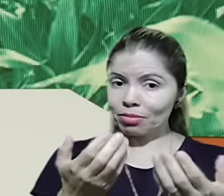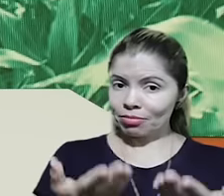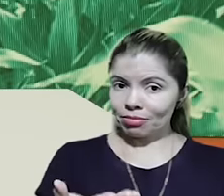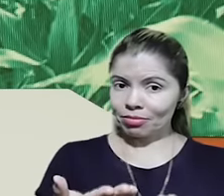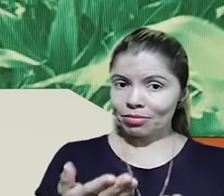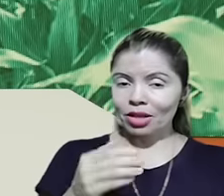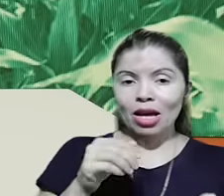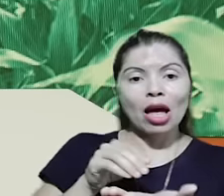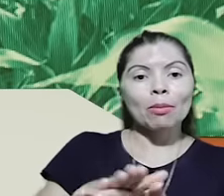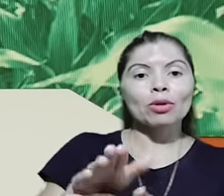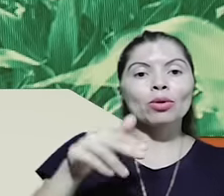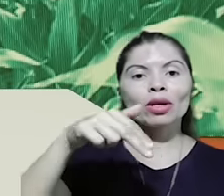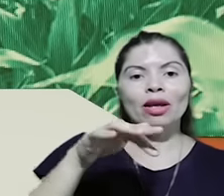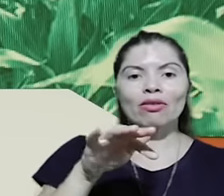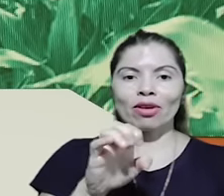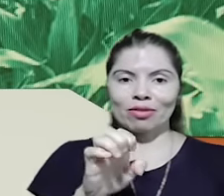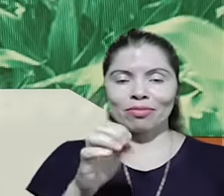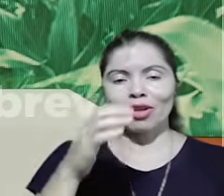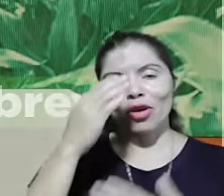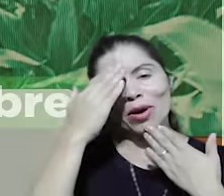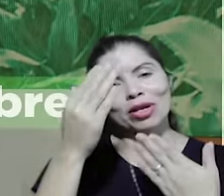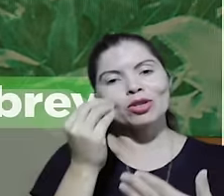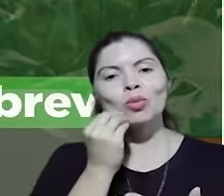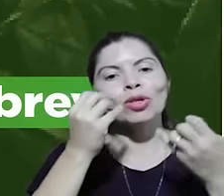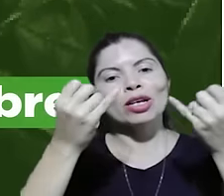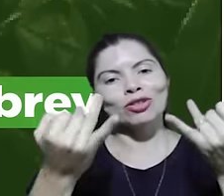fiscal agradeço a oportunidade